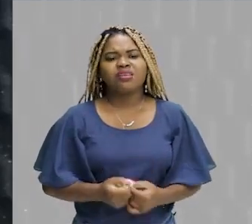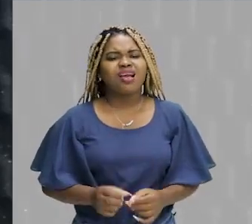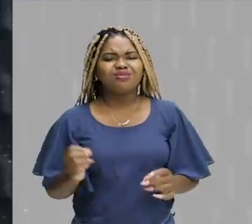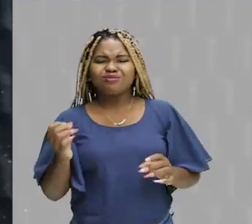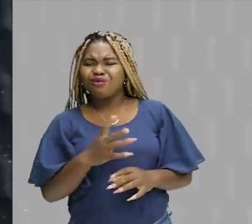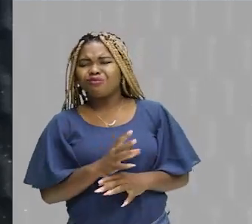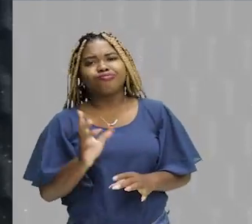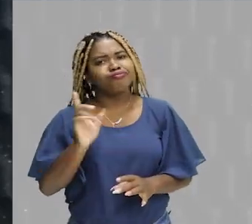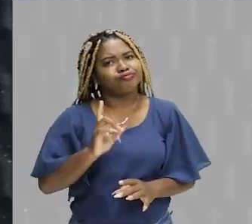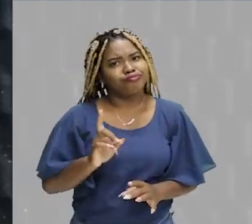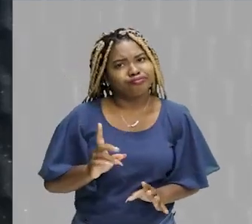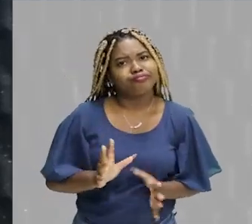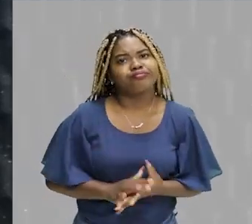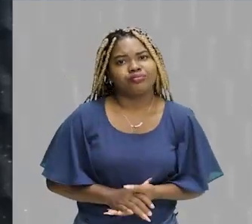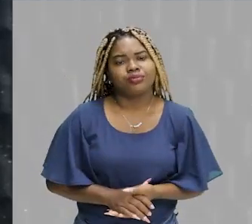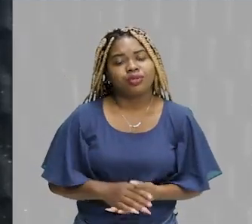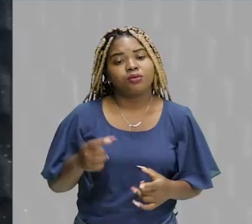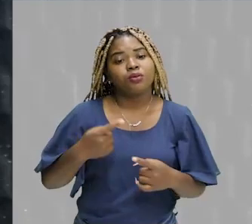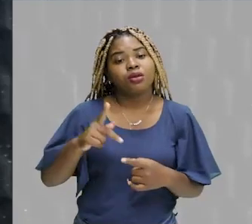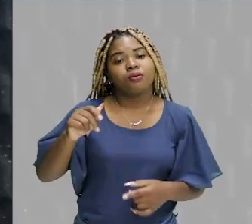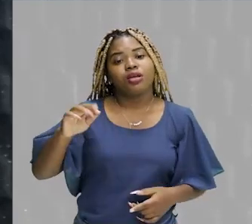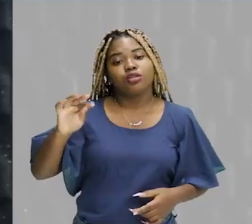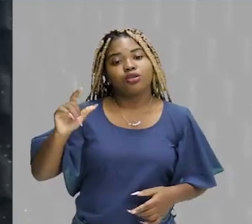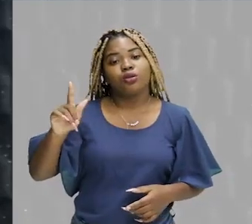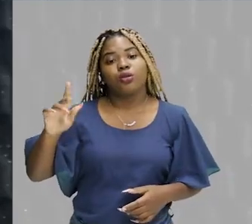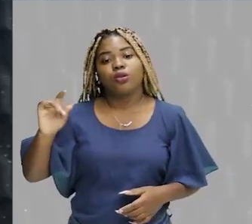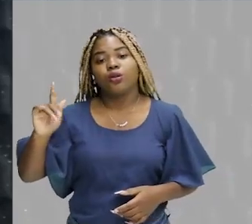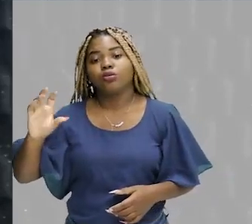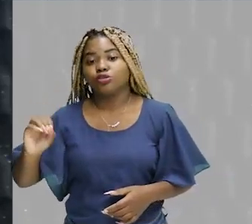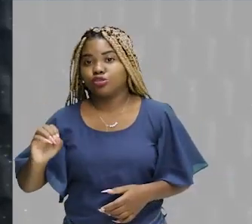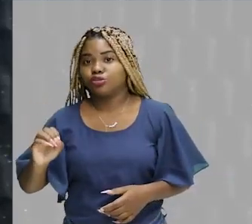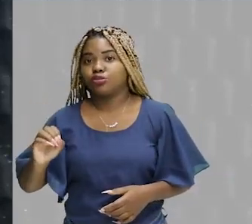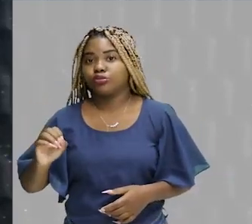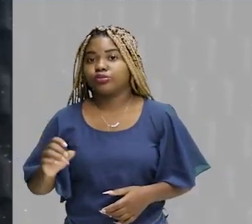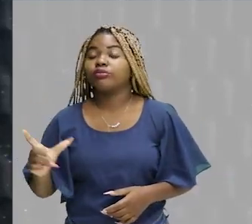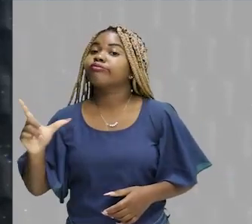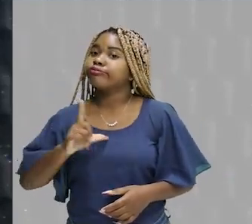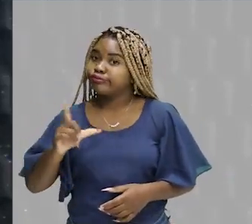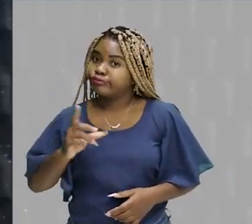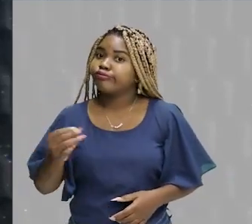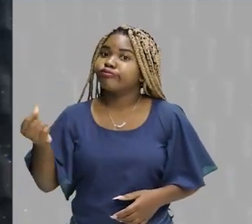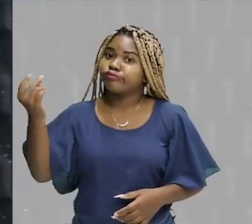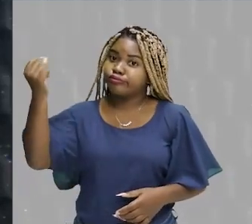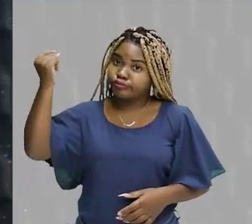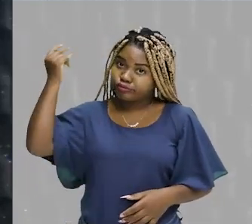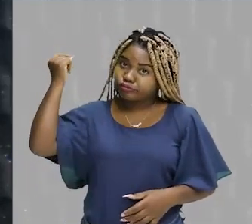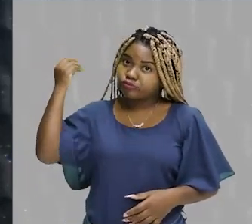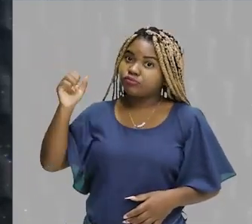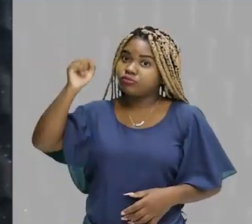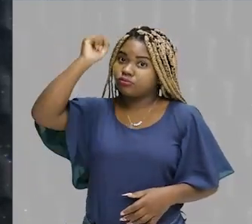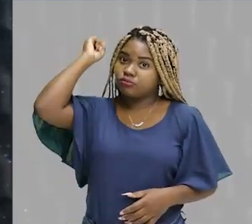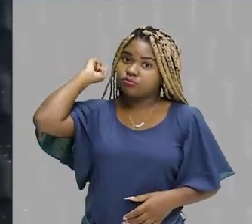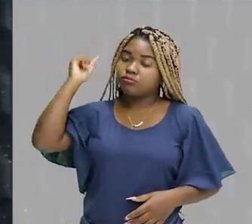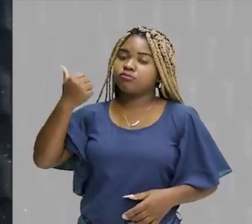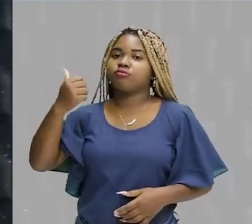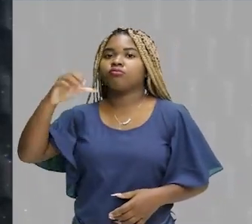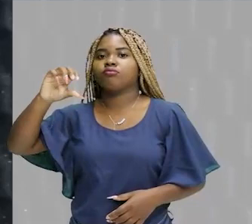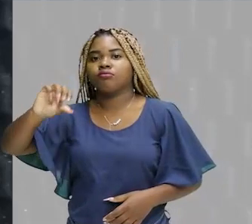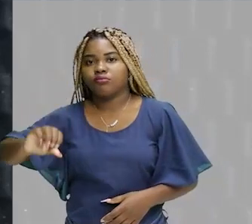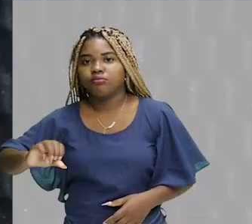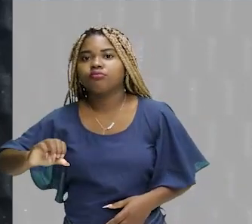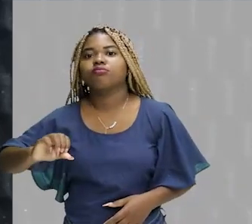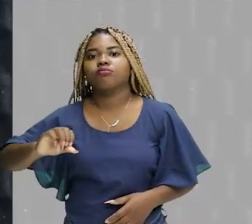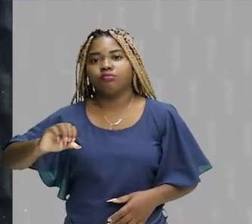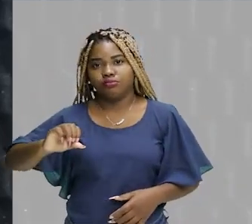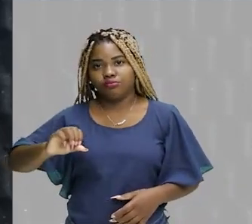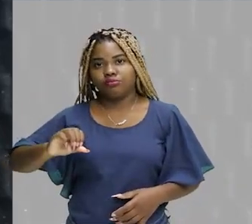assim. Porque patológico já existia lá em Durkheim no século XIX. O cara que é considerado o pai da